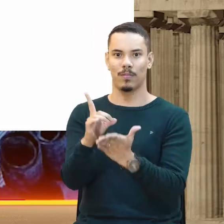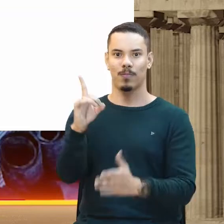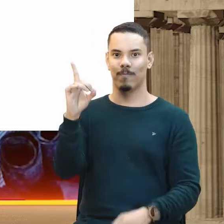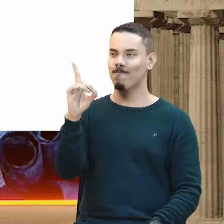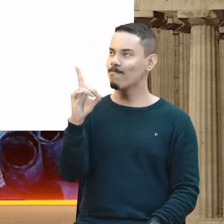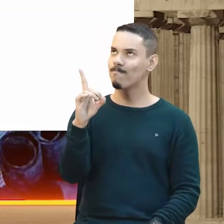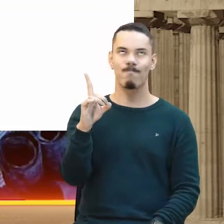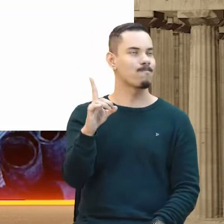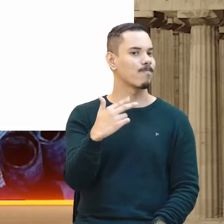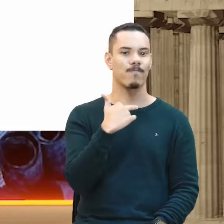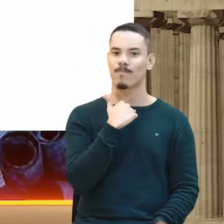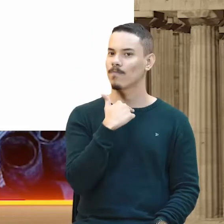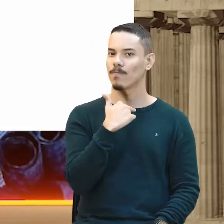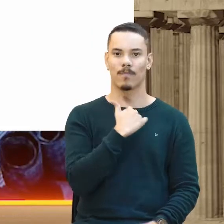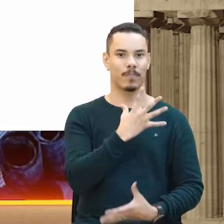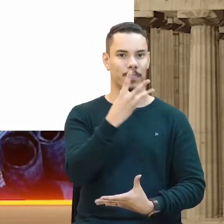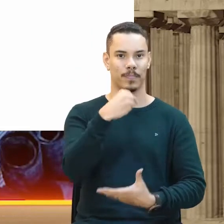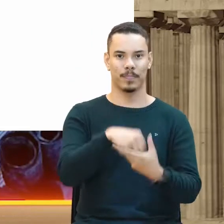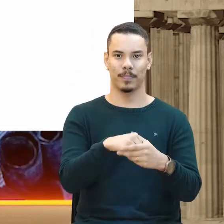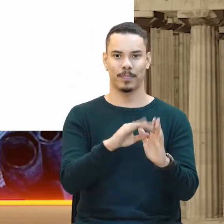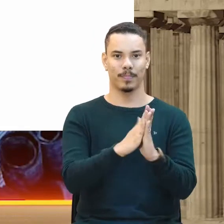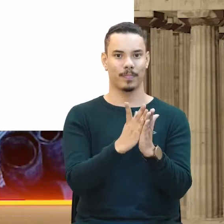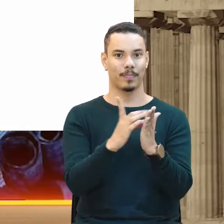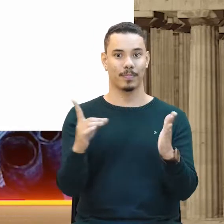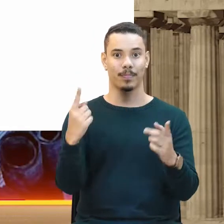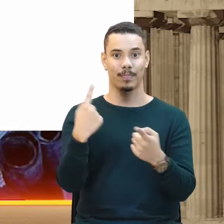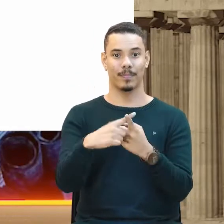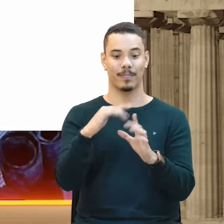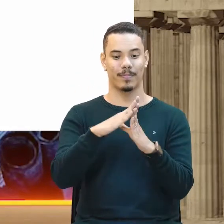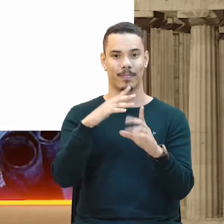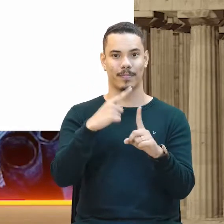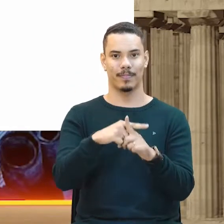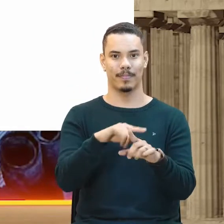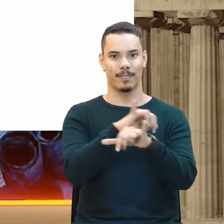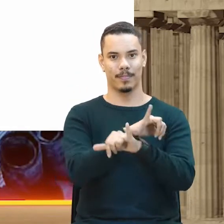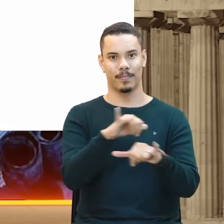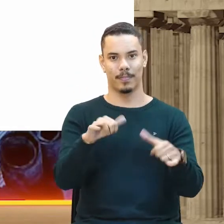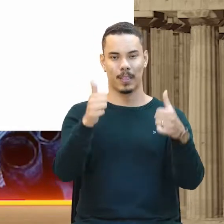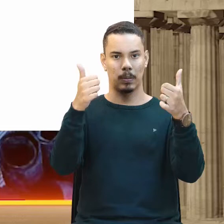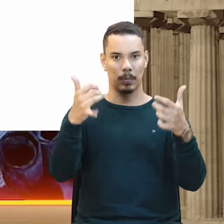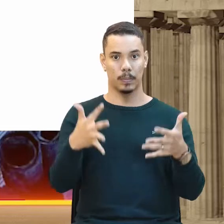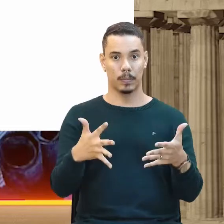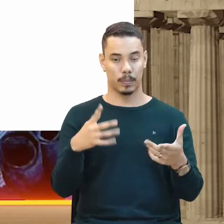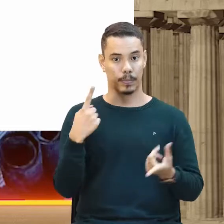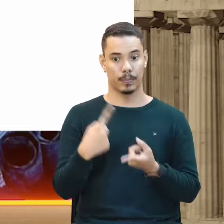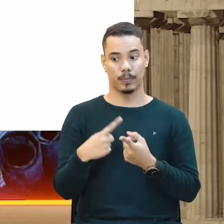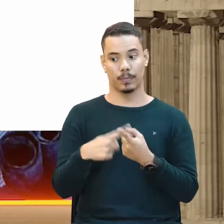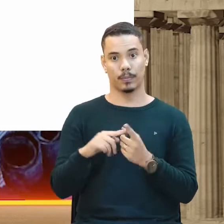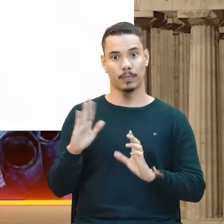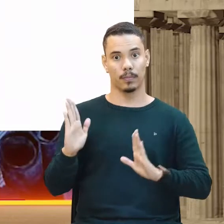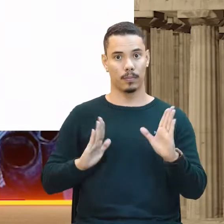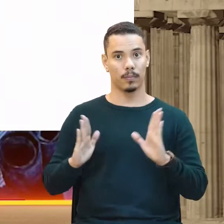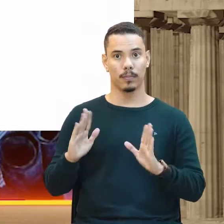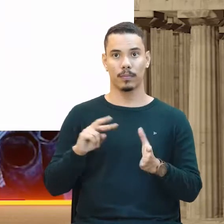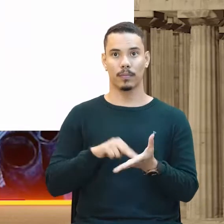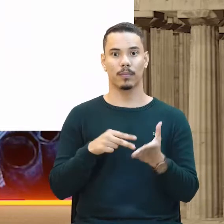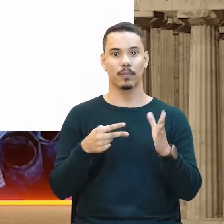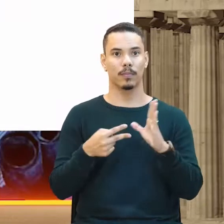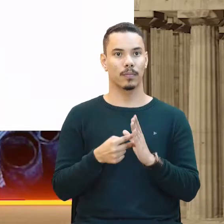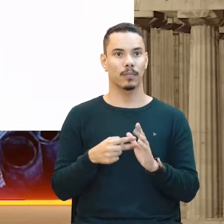igreja dentro das escrituras sagradas. Porque aquela época era um período